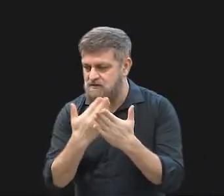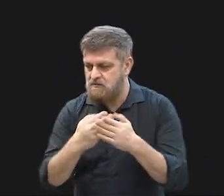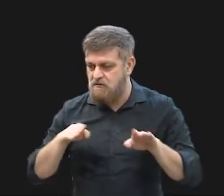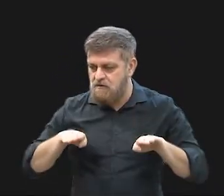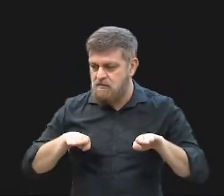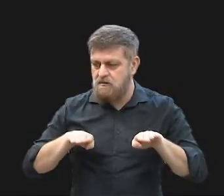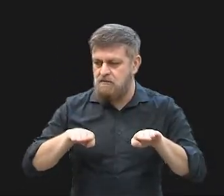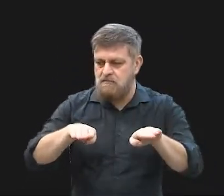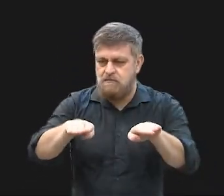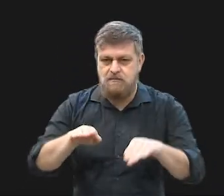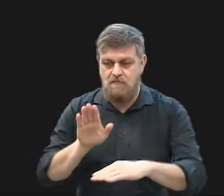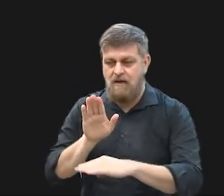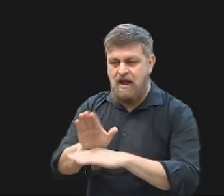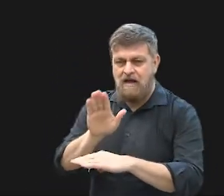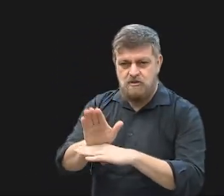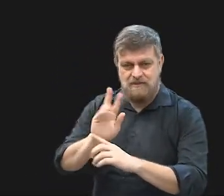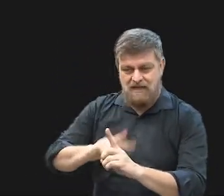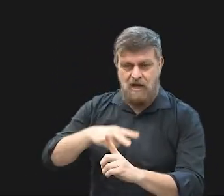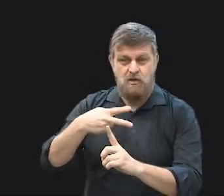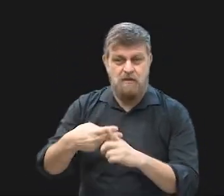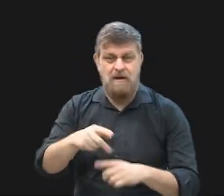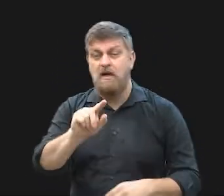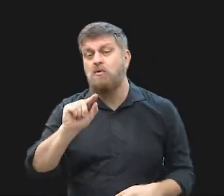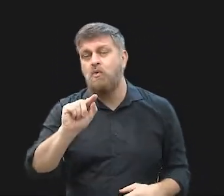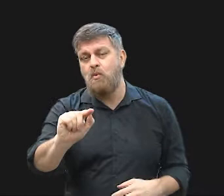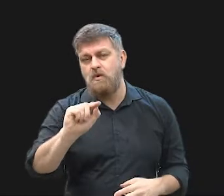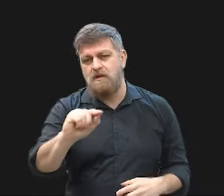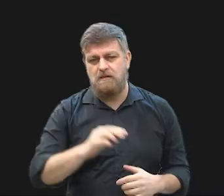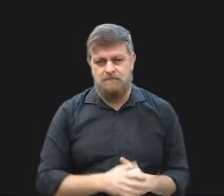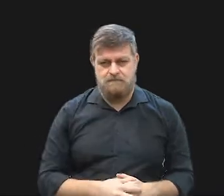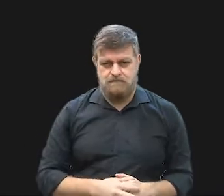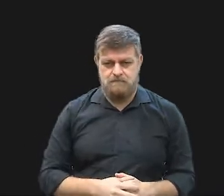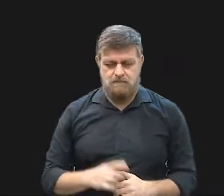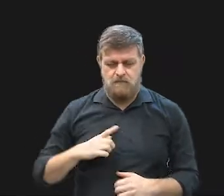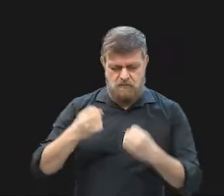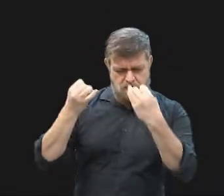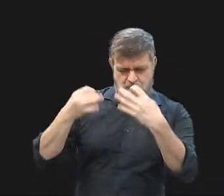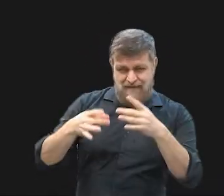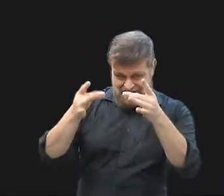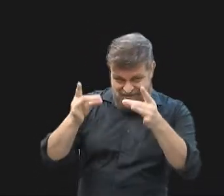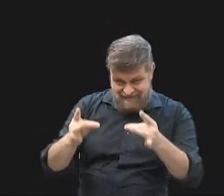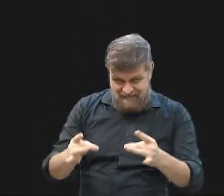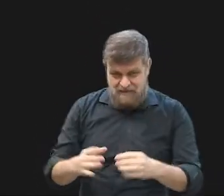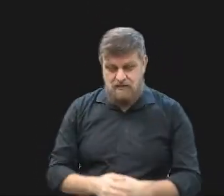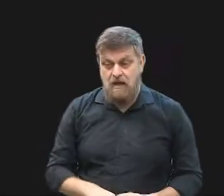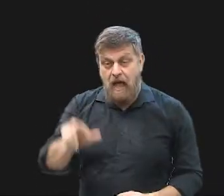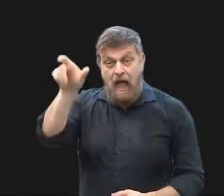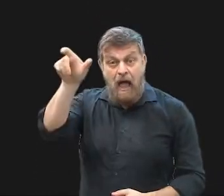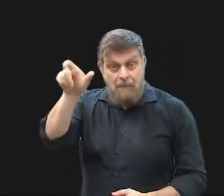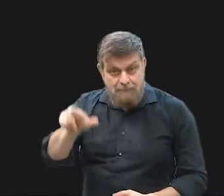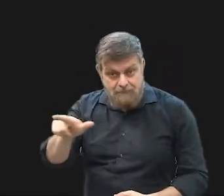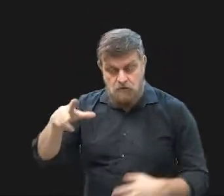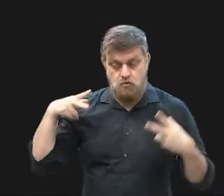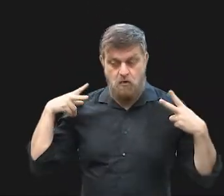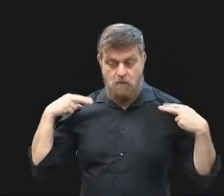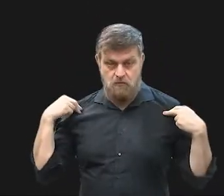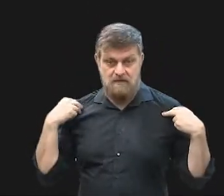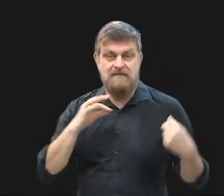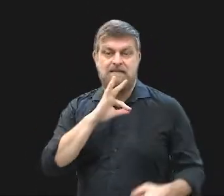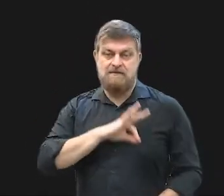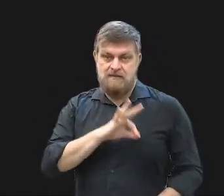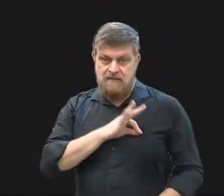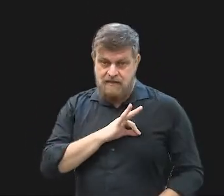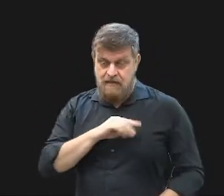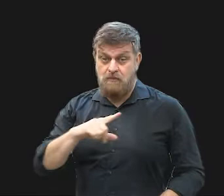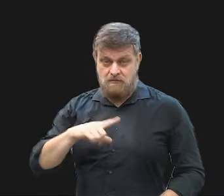ajudaria 2 vezes, ou até mais, né? Vamos lá. Você ajudaria a renda desse pessoal e